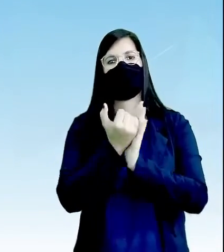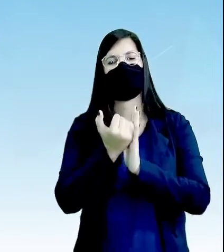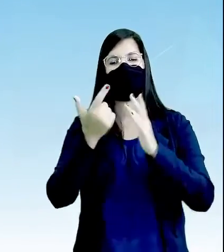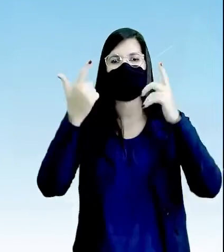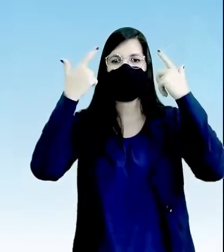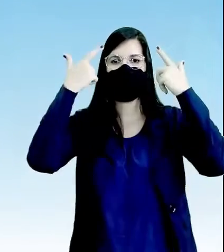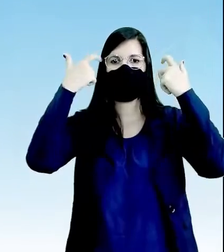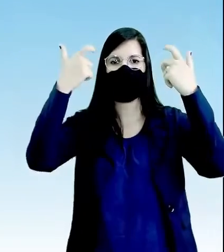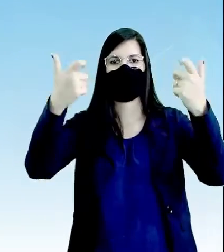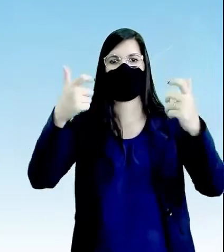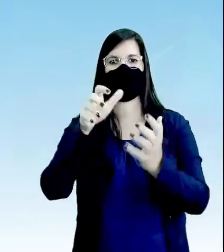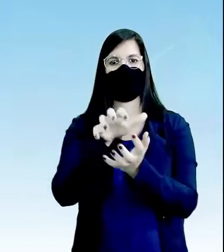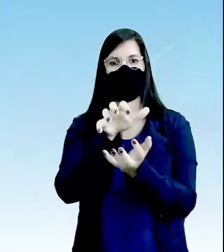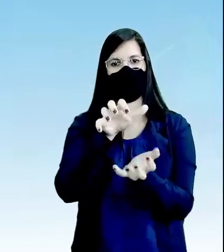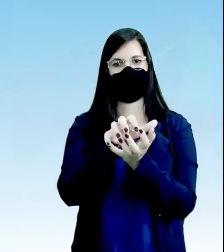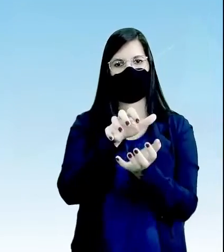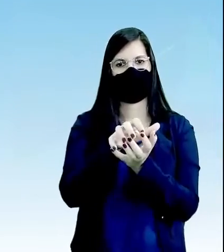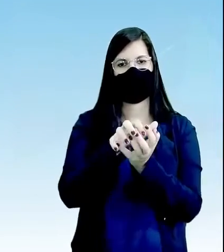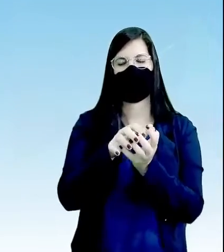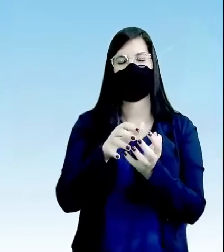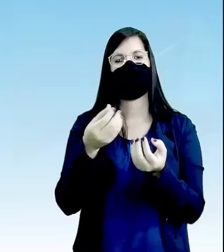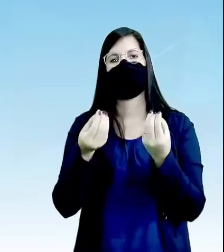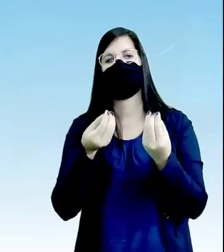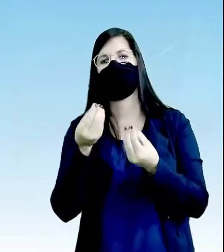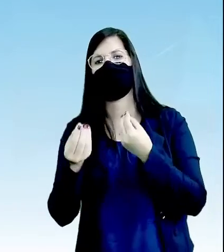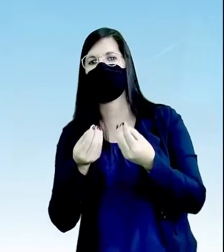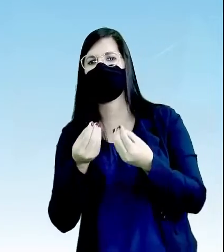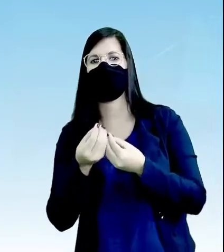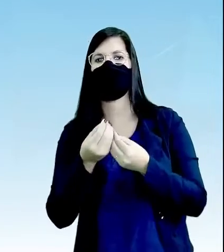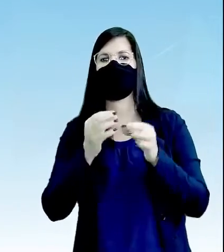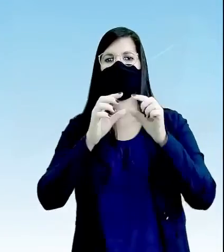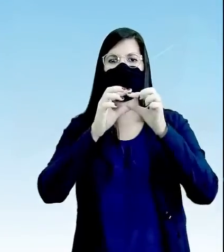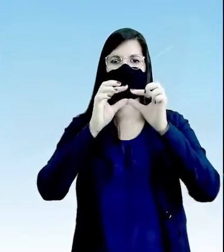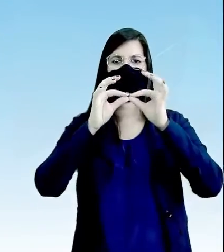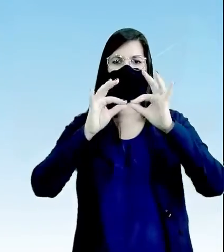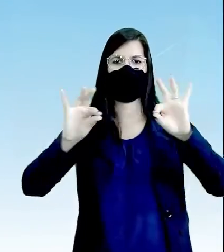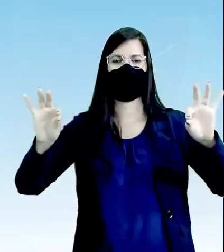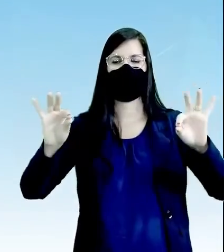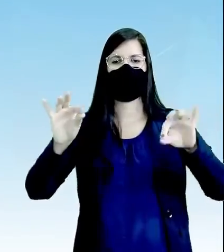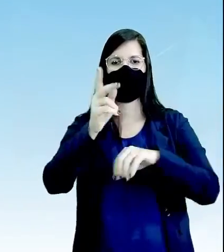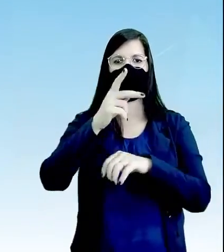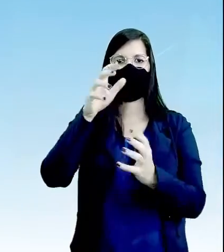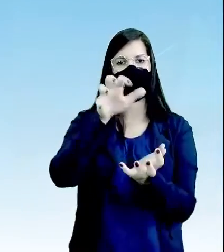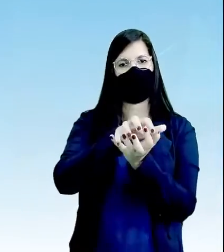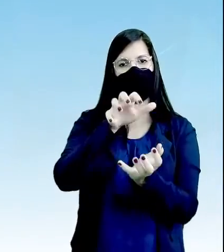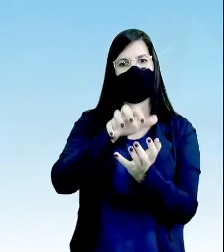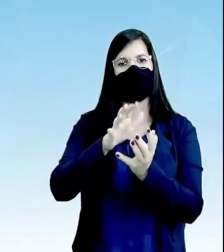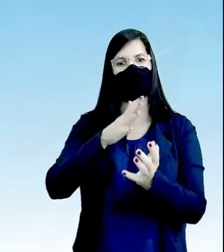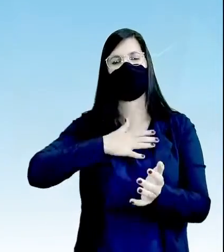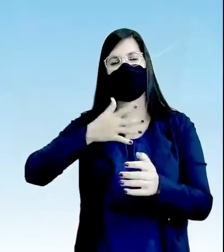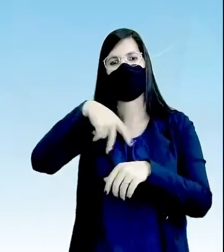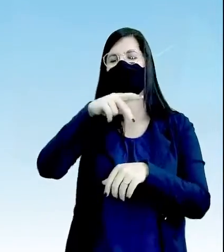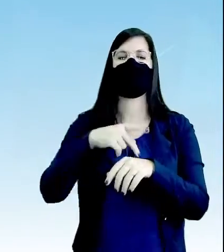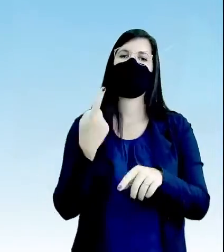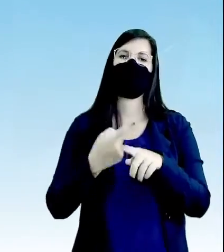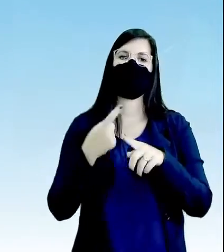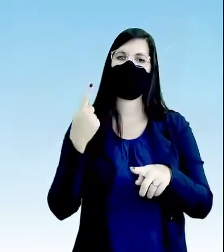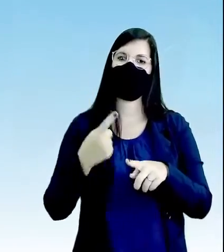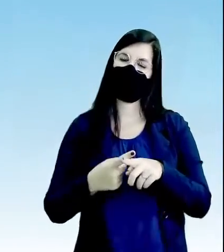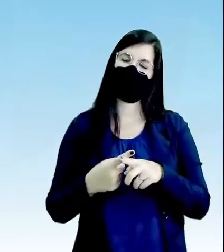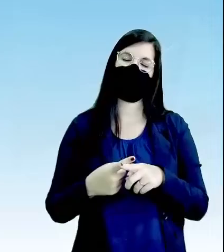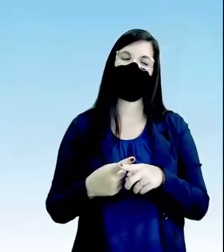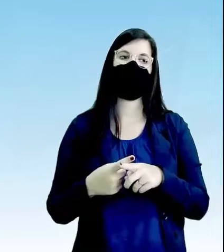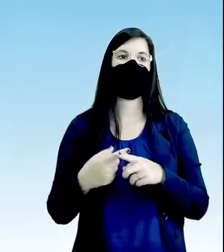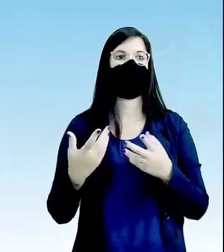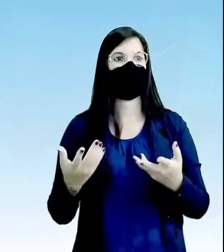Pernambucana, pesquisasse, observasse essa questão e por que essa frase. Pernambuco, meu país. O professor já falou aqui, justamente Pernambuco,